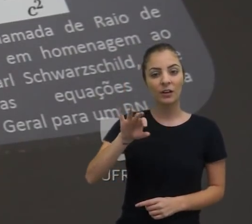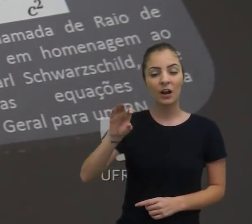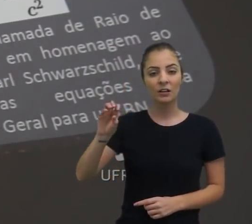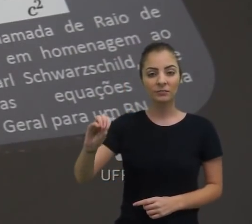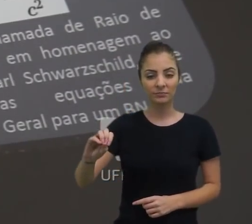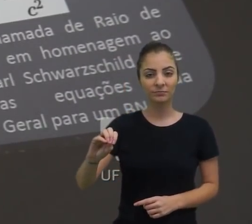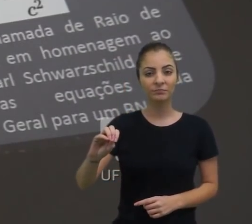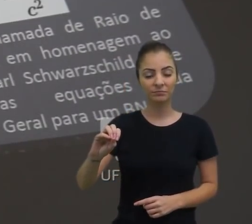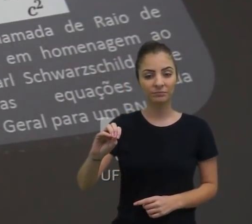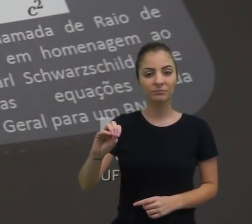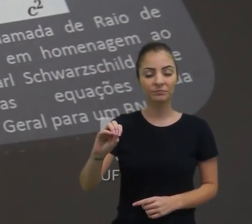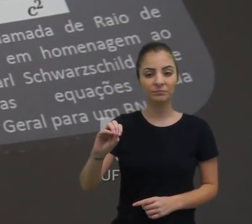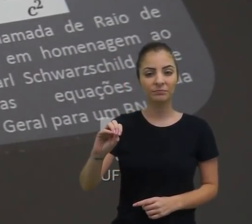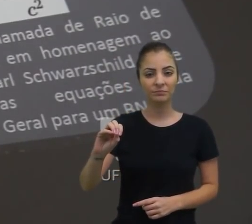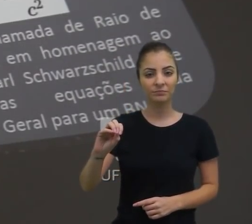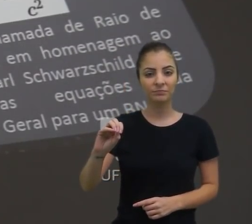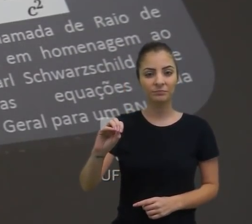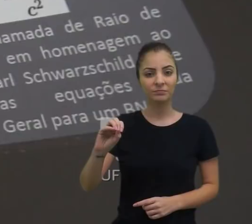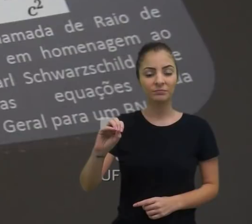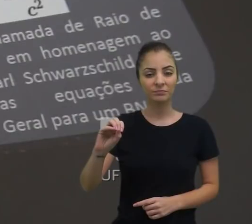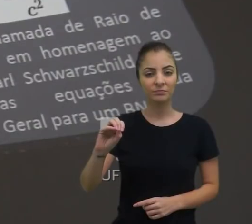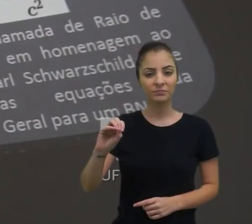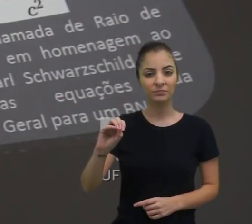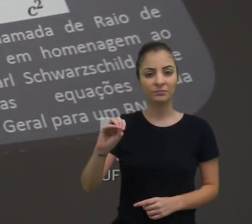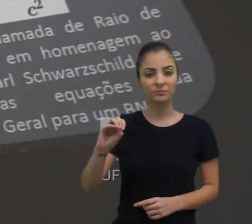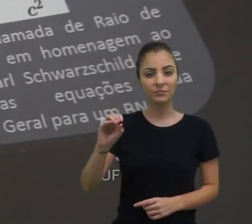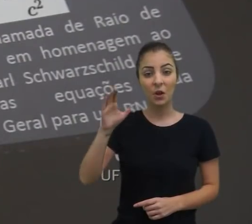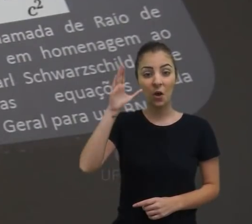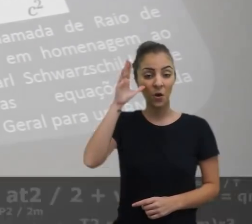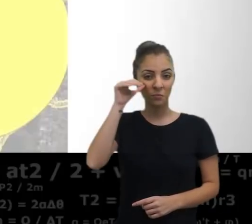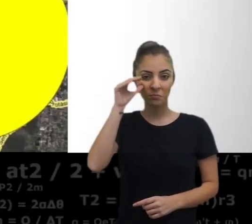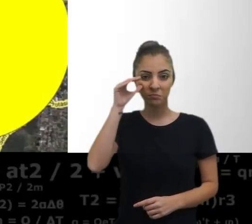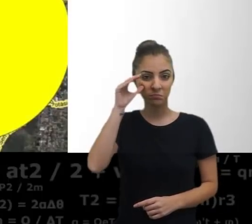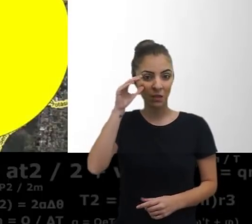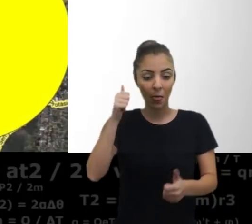nenhum observador que esteja mais próximo do que esse buraco negro consegue extrair.